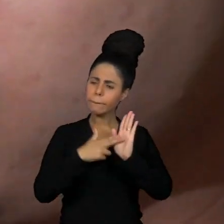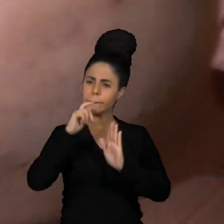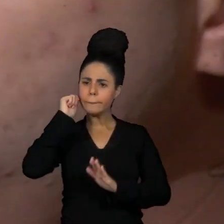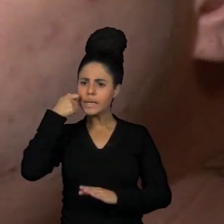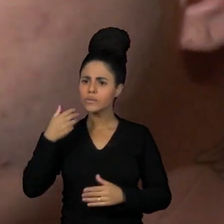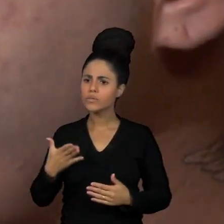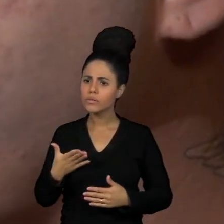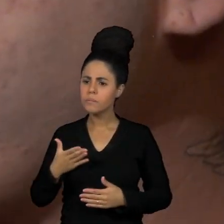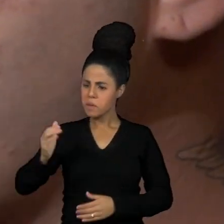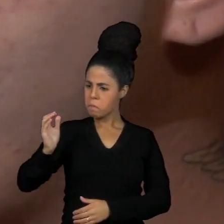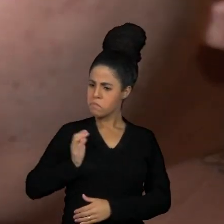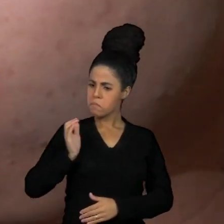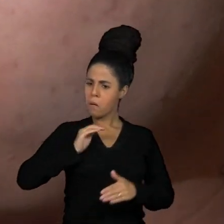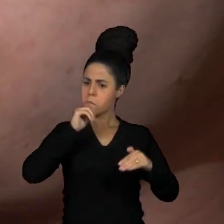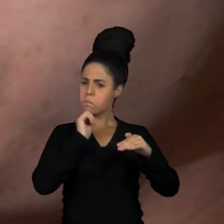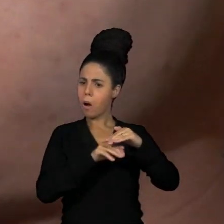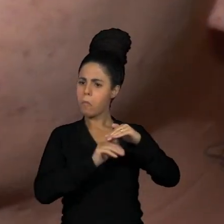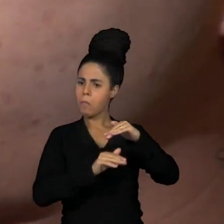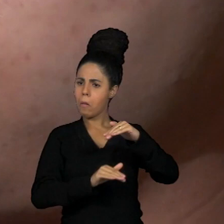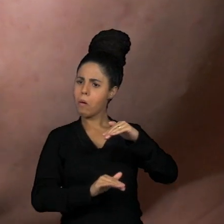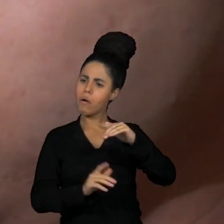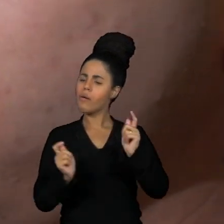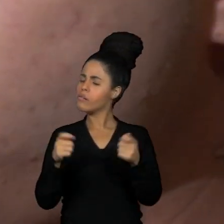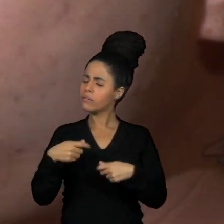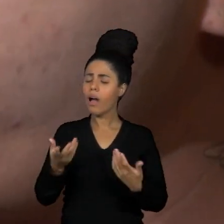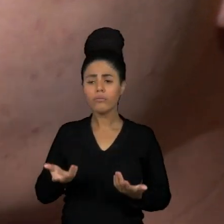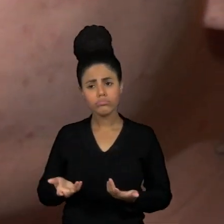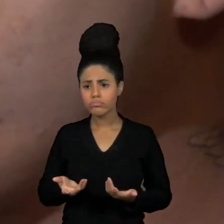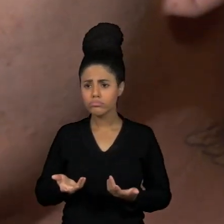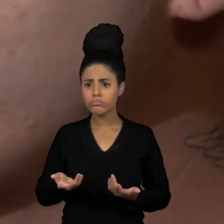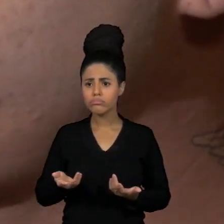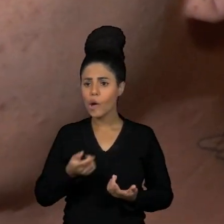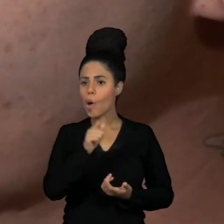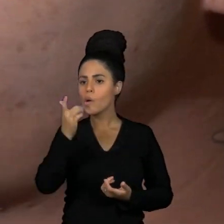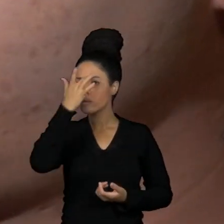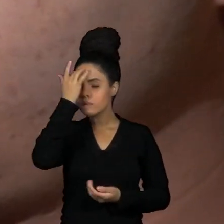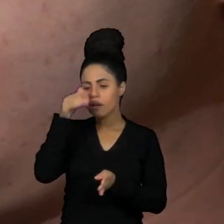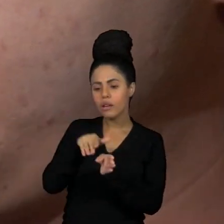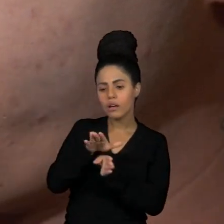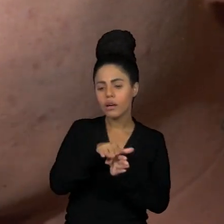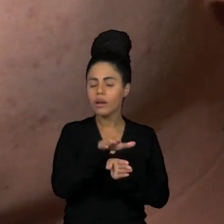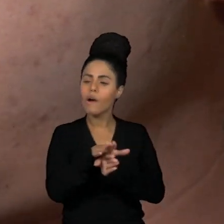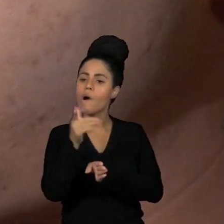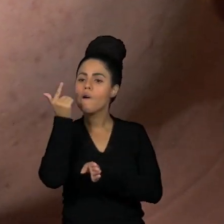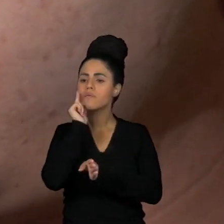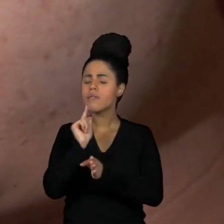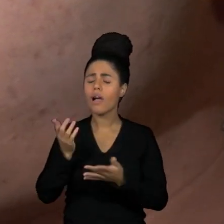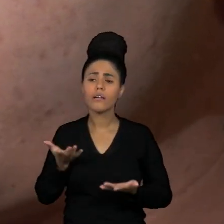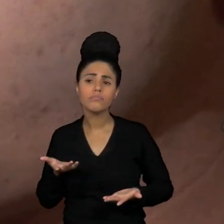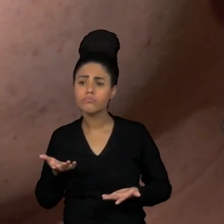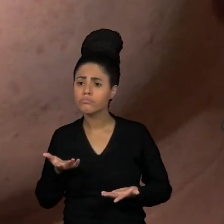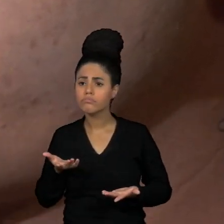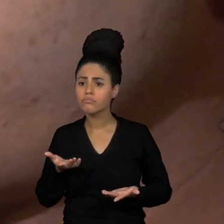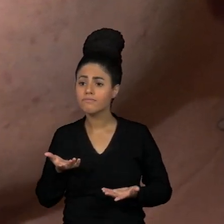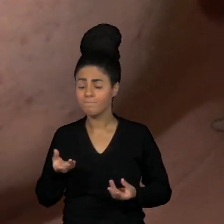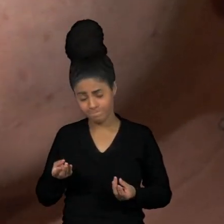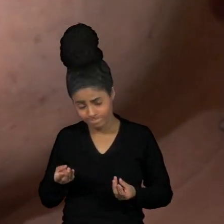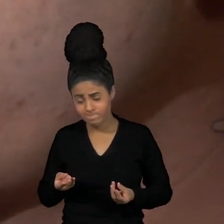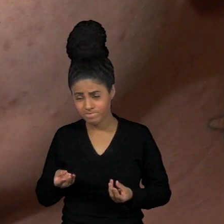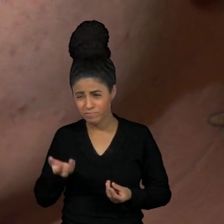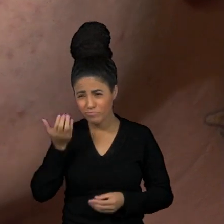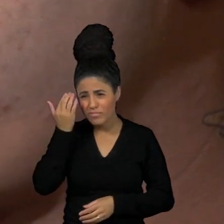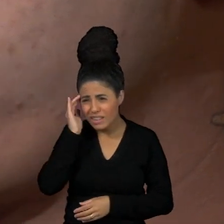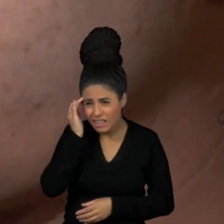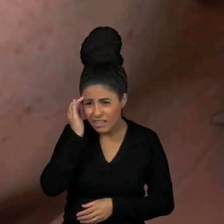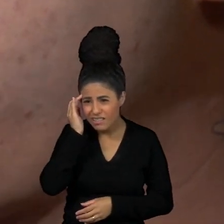tá enriquecendo também. Outros que precisam de um suporte, de um auxílio. E que tem que ir para